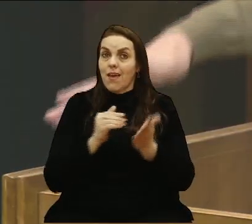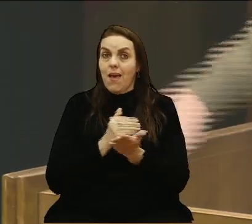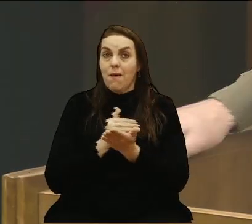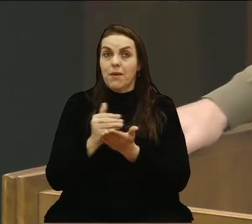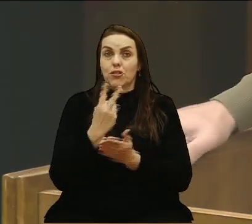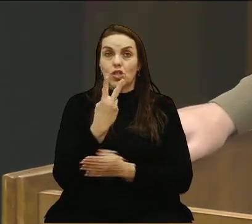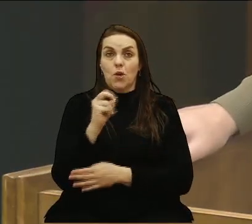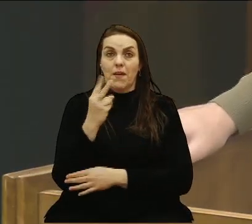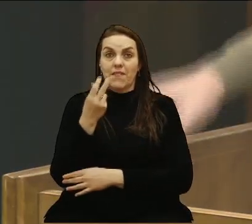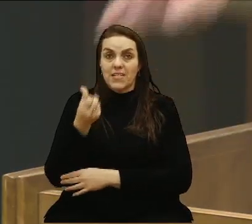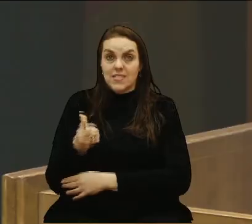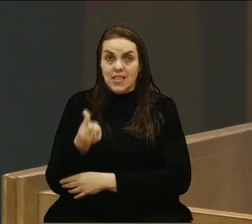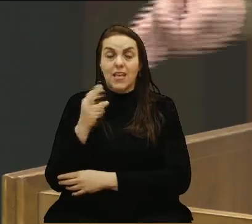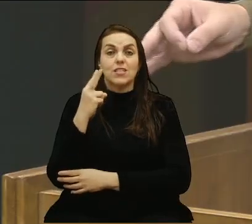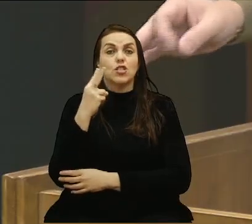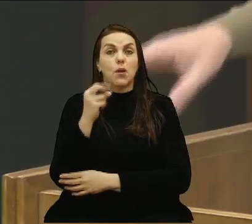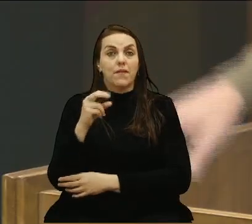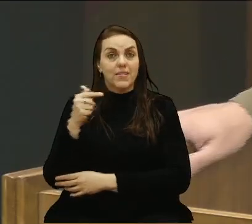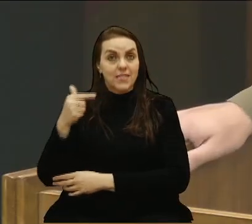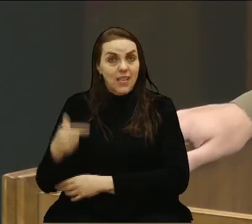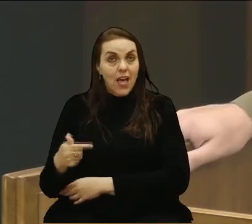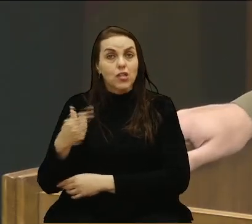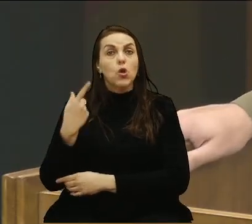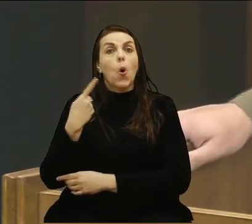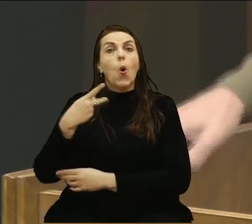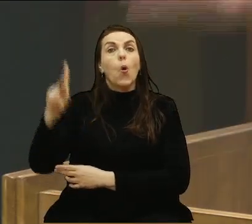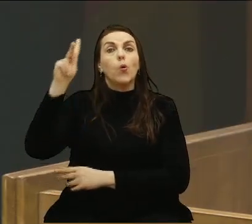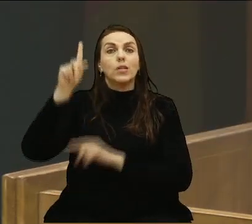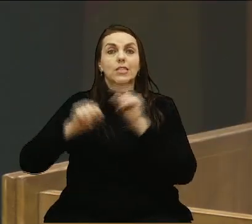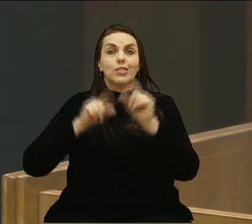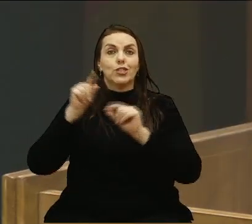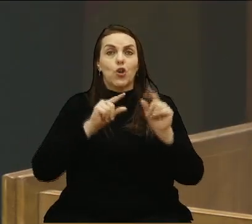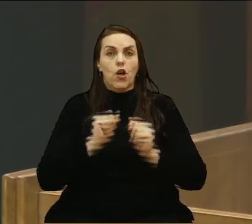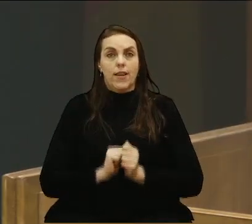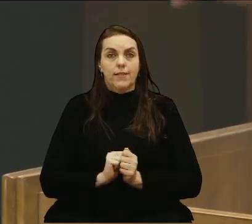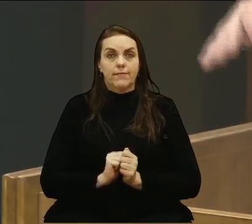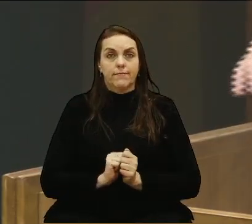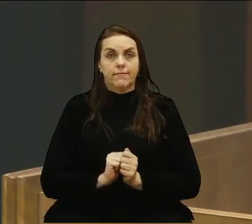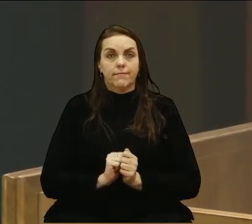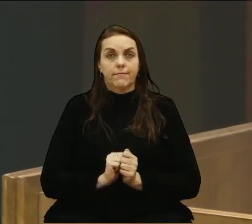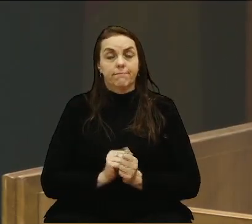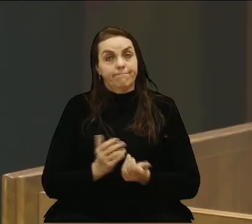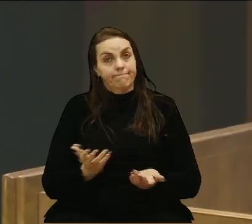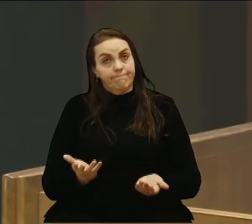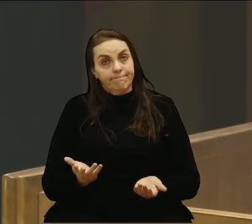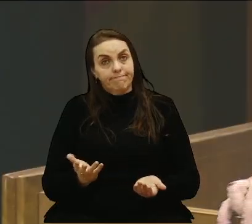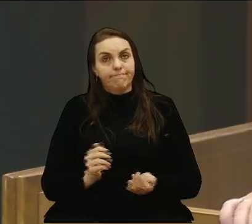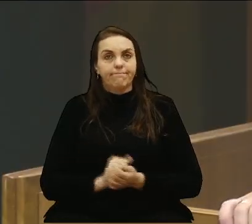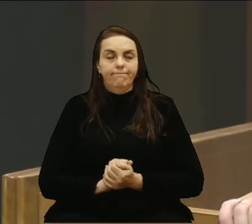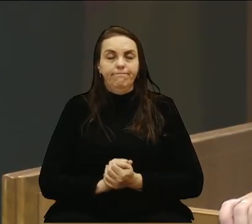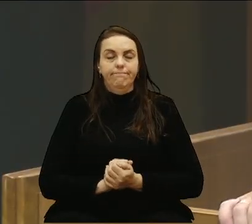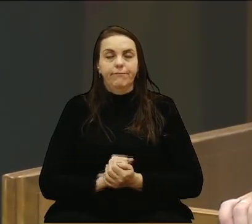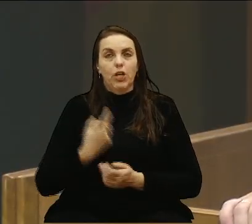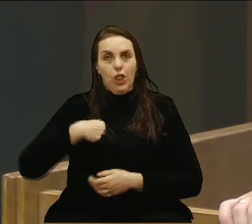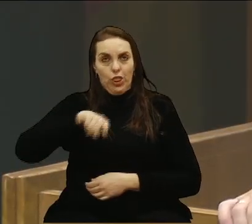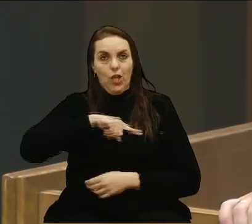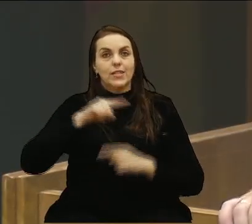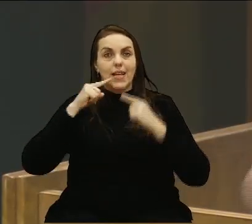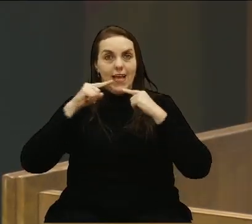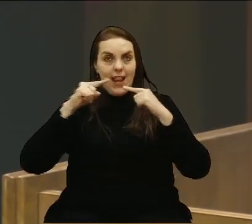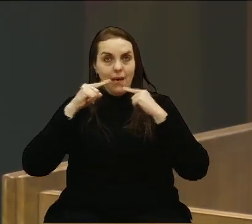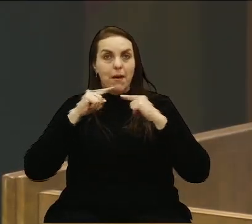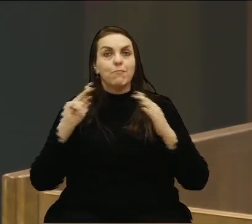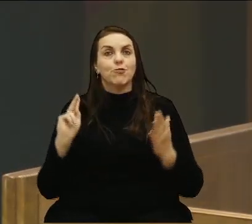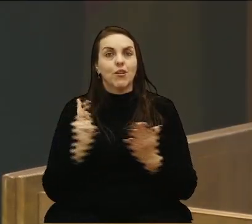posteriormente 2027, nós teremos outras opções. Então, bom, a gente critica quando há algum erro